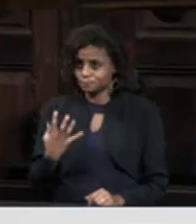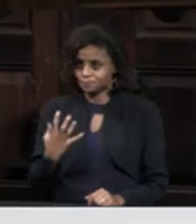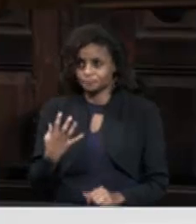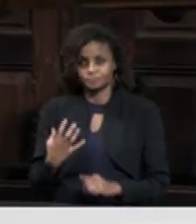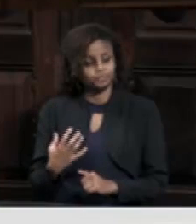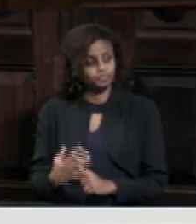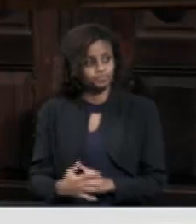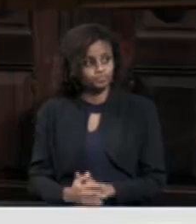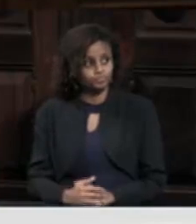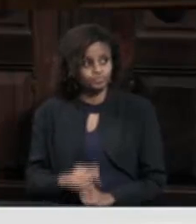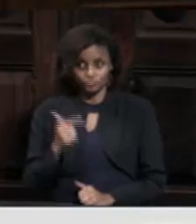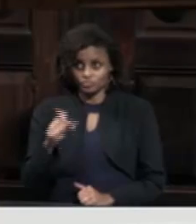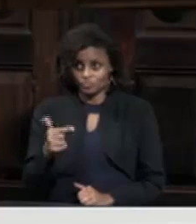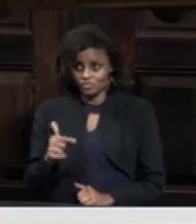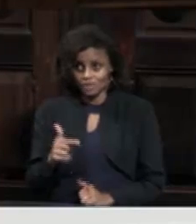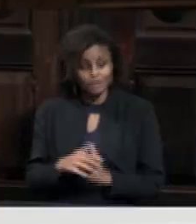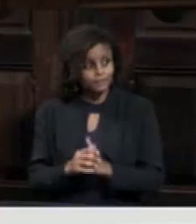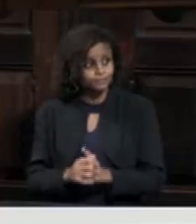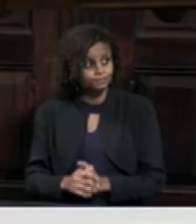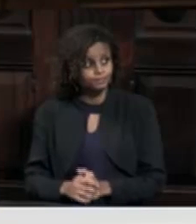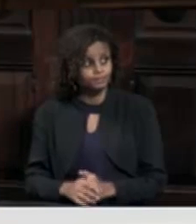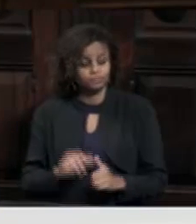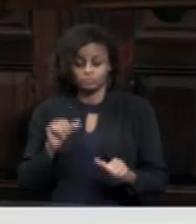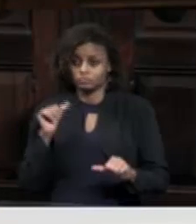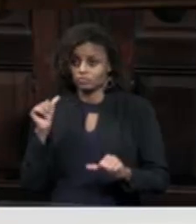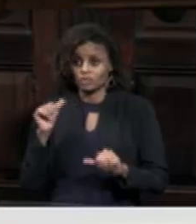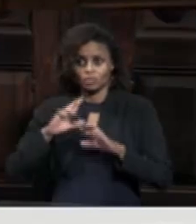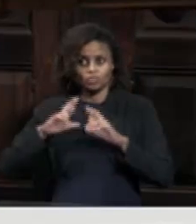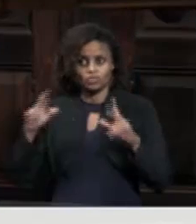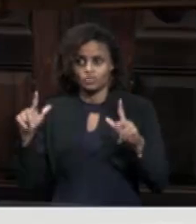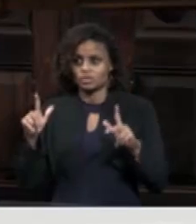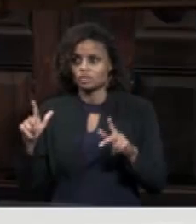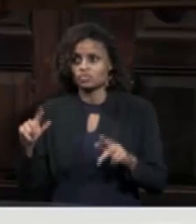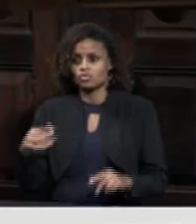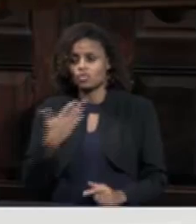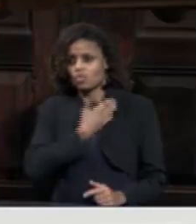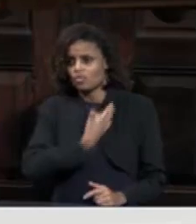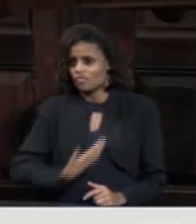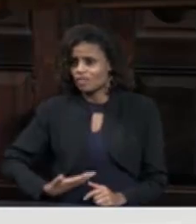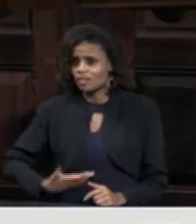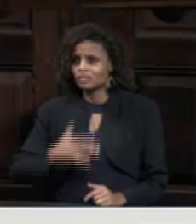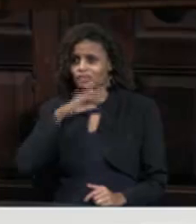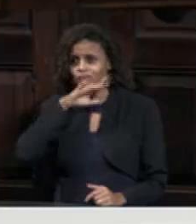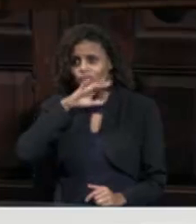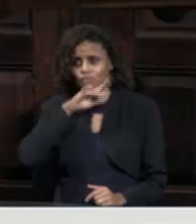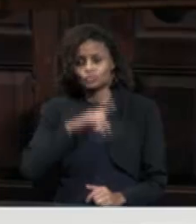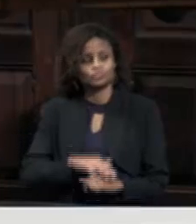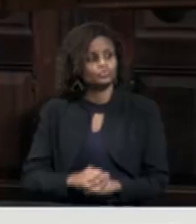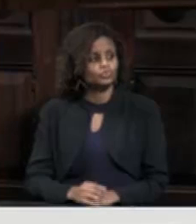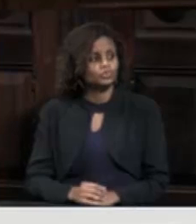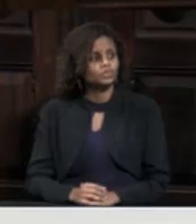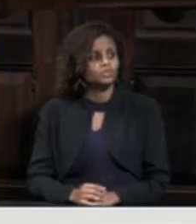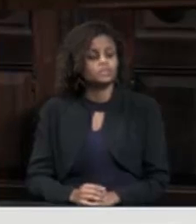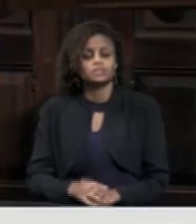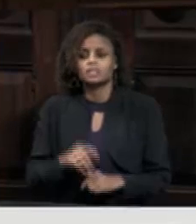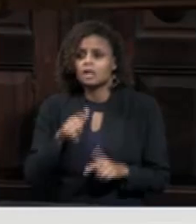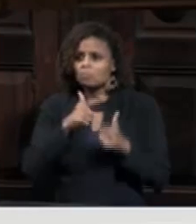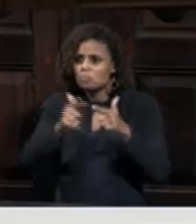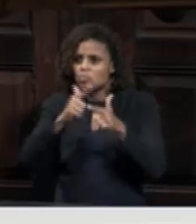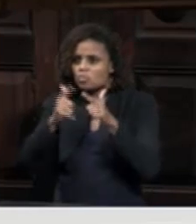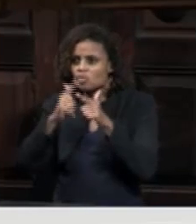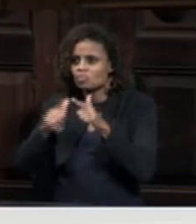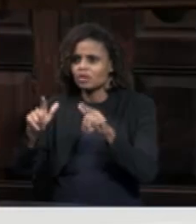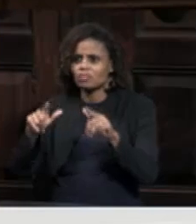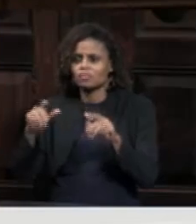temos, ao contrário, um governo federal totalmente impotente para resolver os problemas